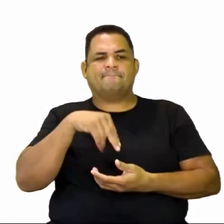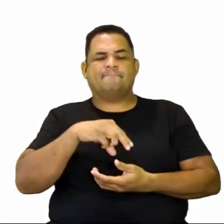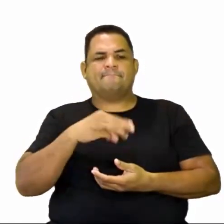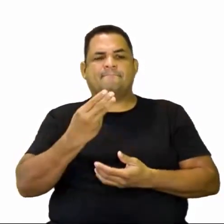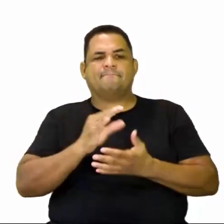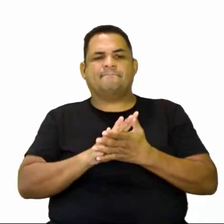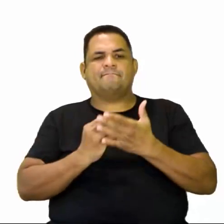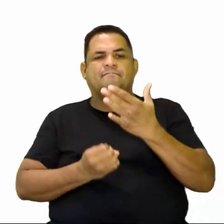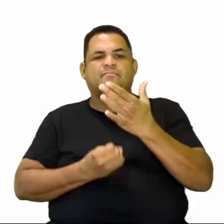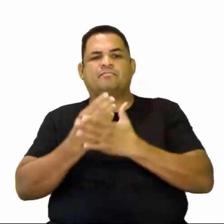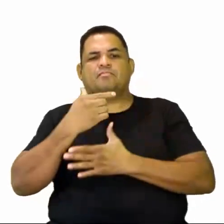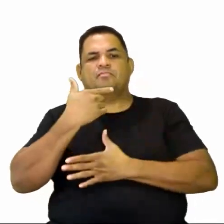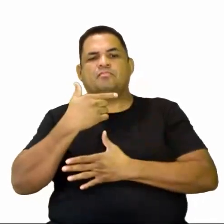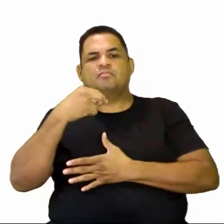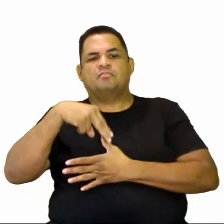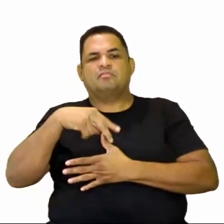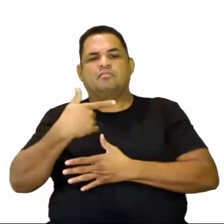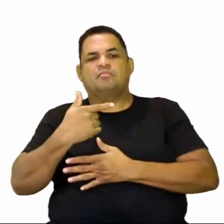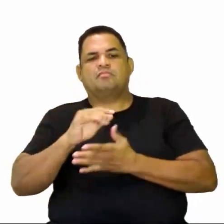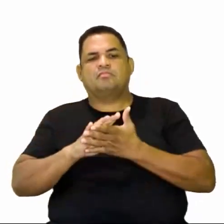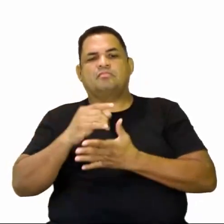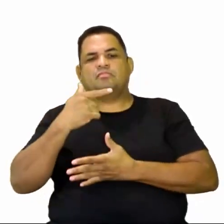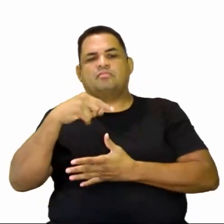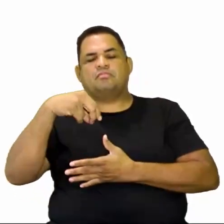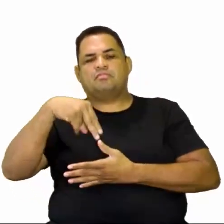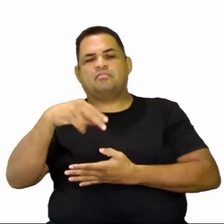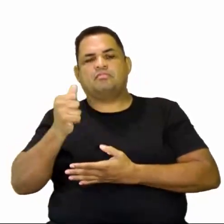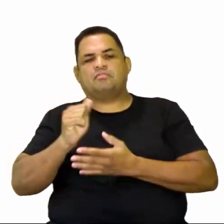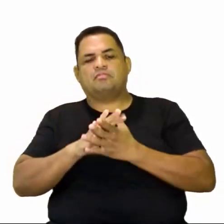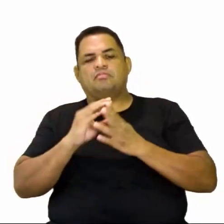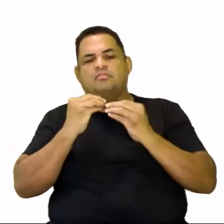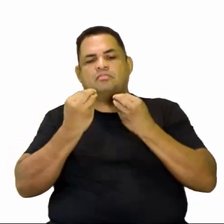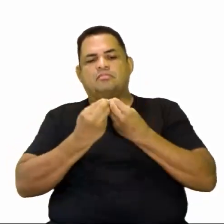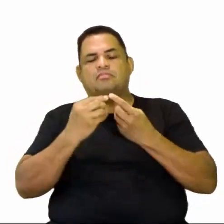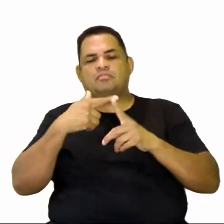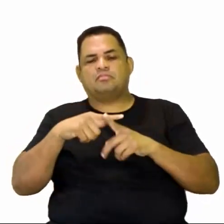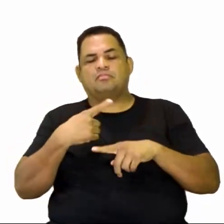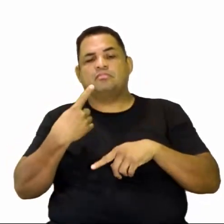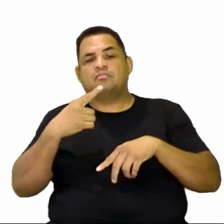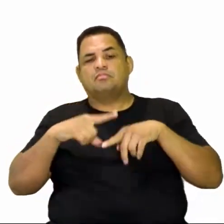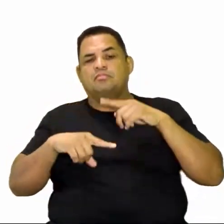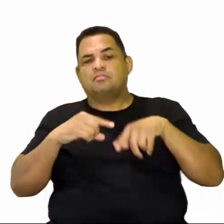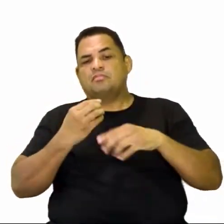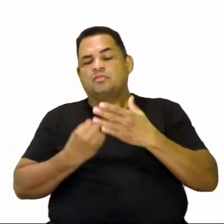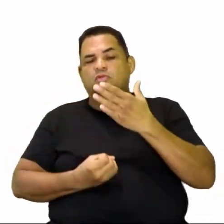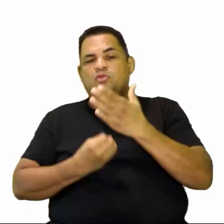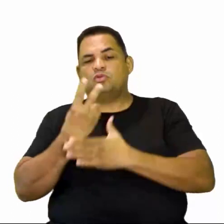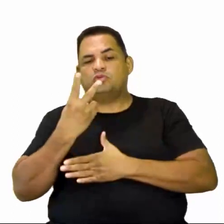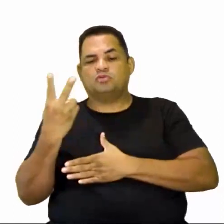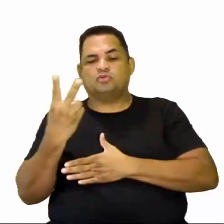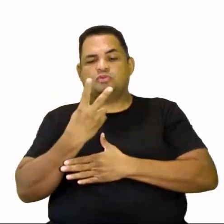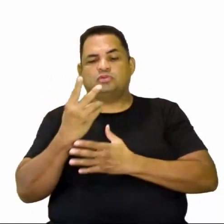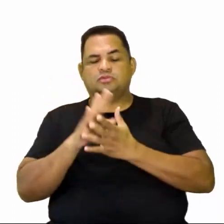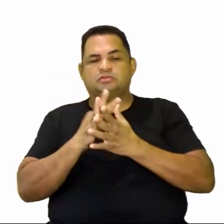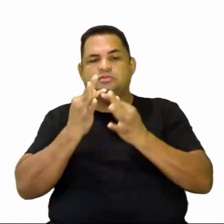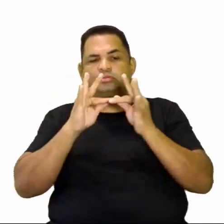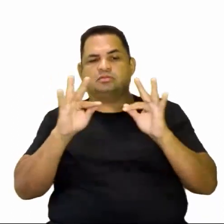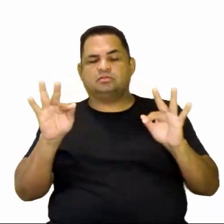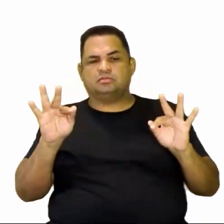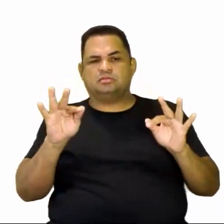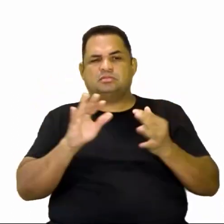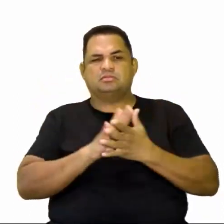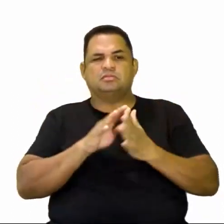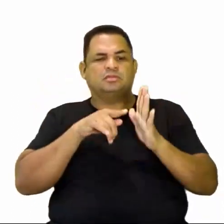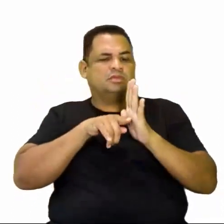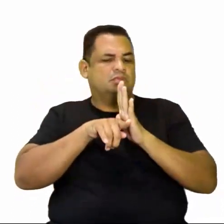NaN3 formando N2 e Na. É uma substância composta formando duas simples. Qual é o tipo da reação? Reação